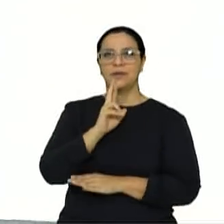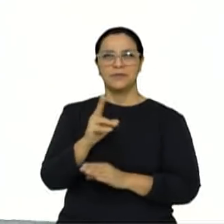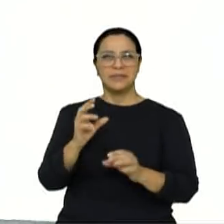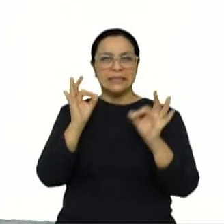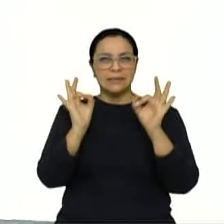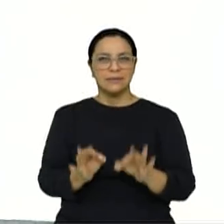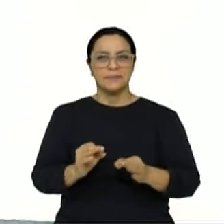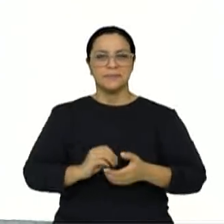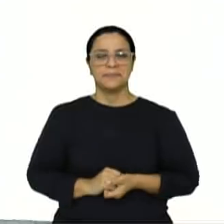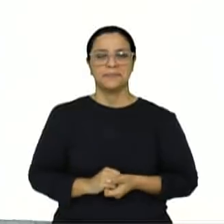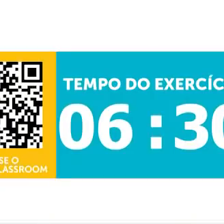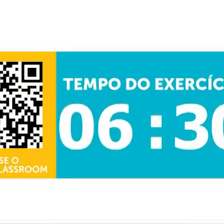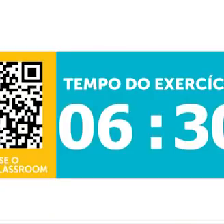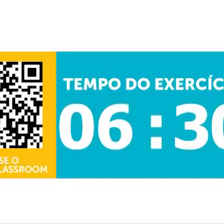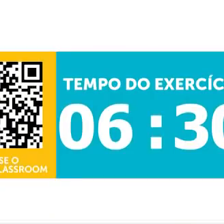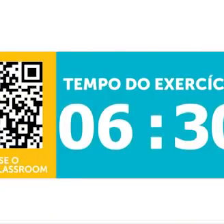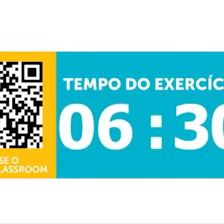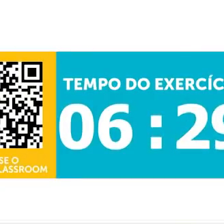com a correção.